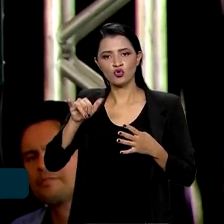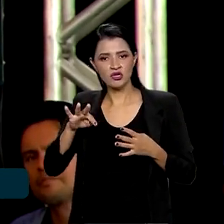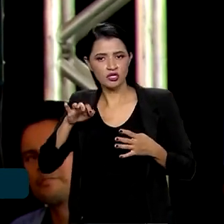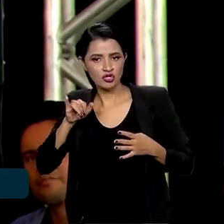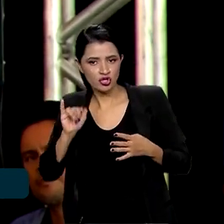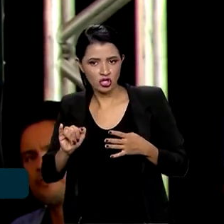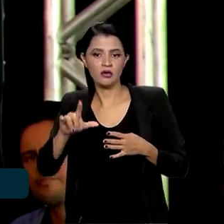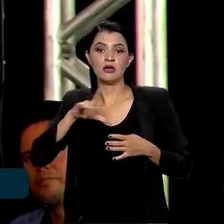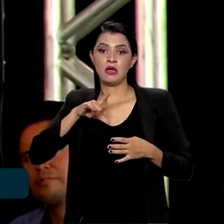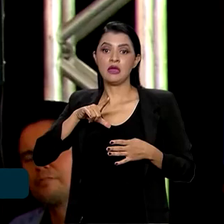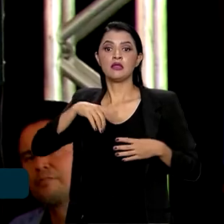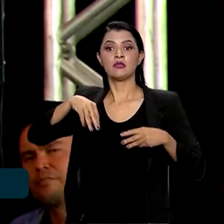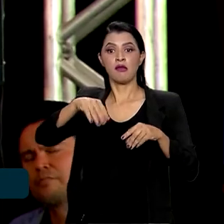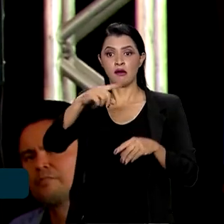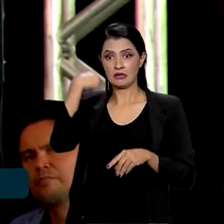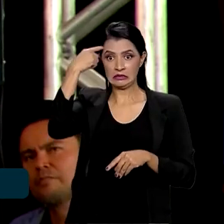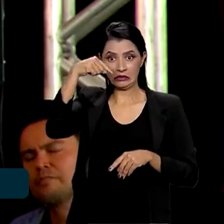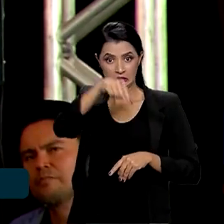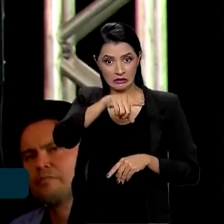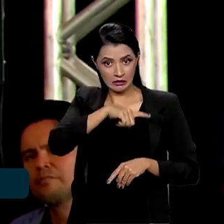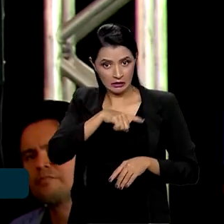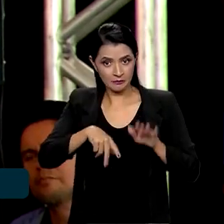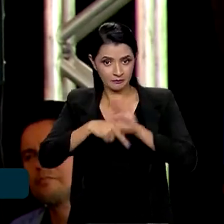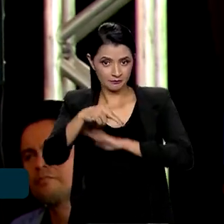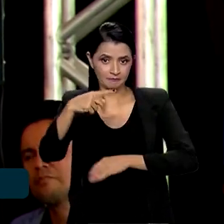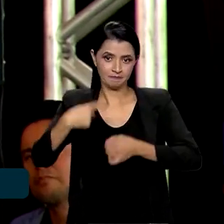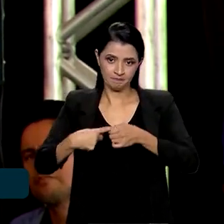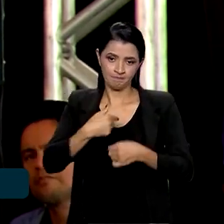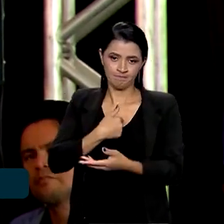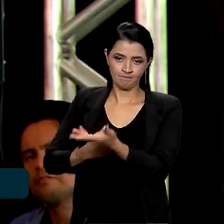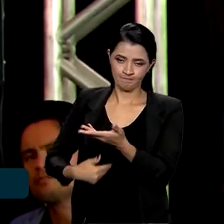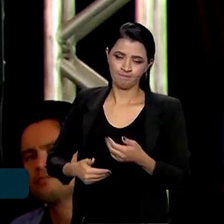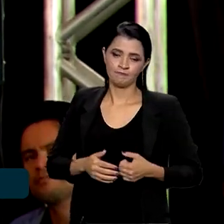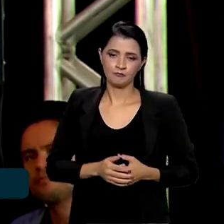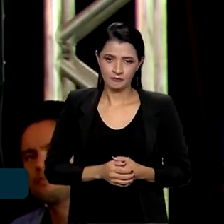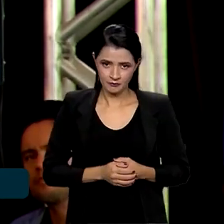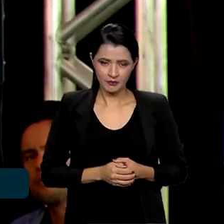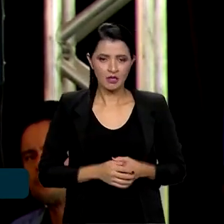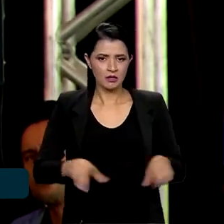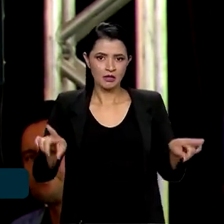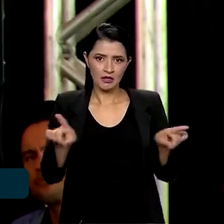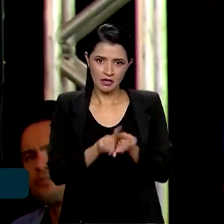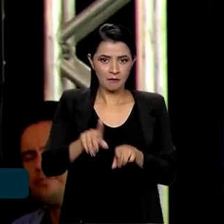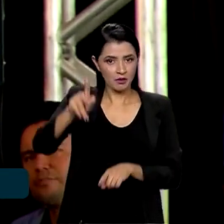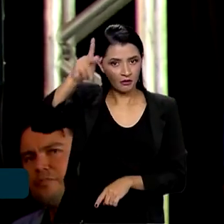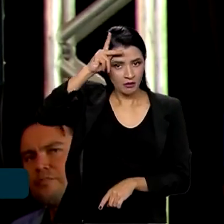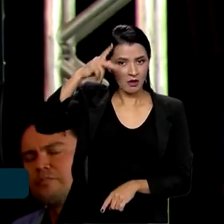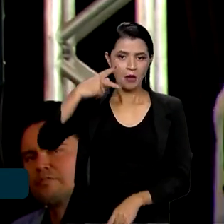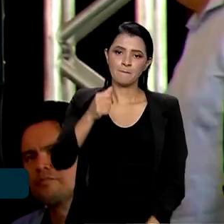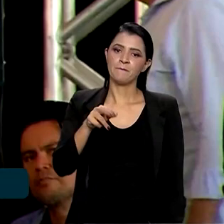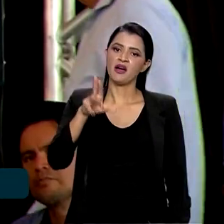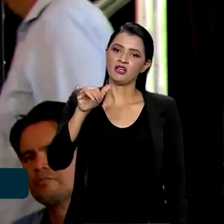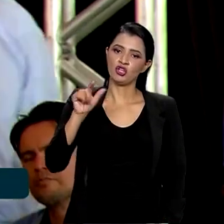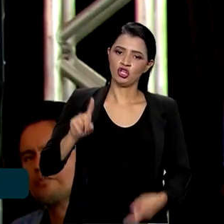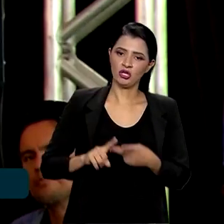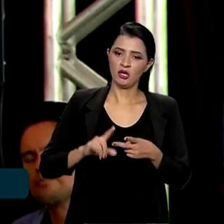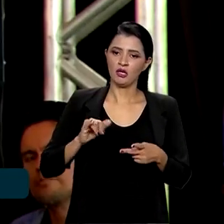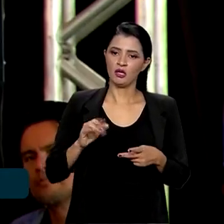Santa, aqui no estado do Pará, governador Helder. E passando por Parintins,